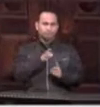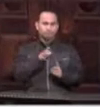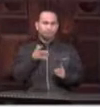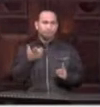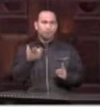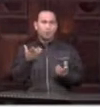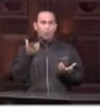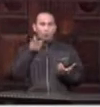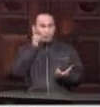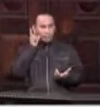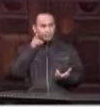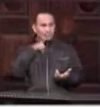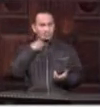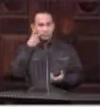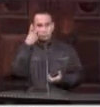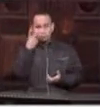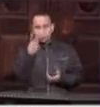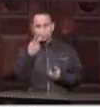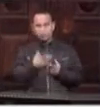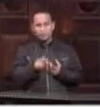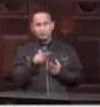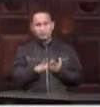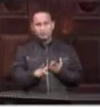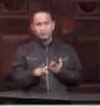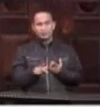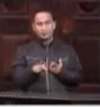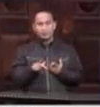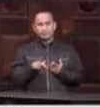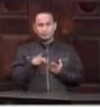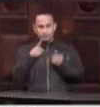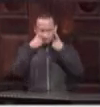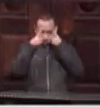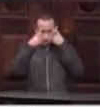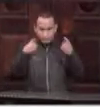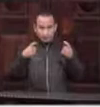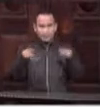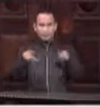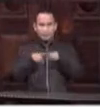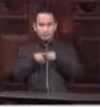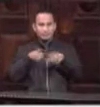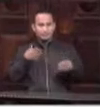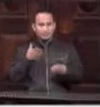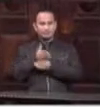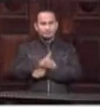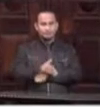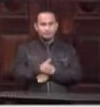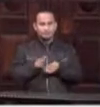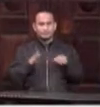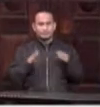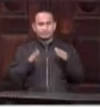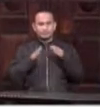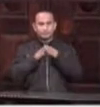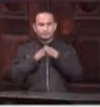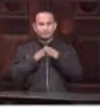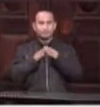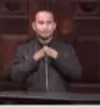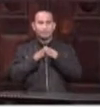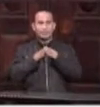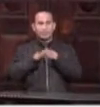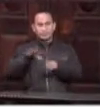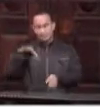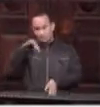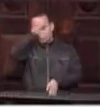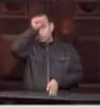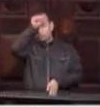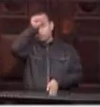2 casos de uma agressão e da invasão de um templo de candomblé. O